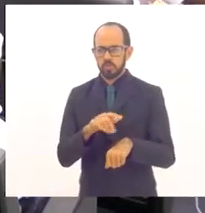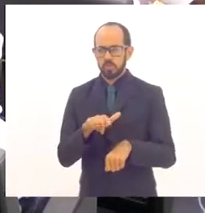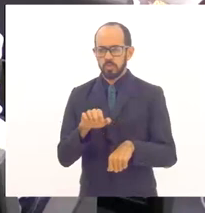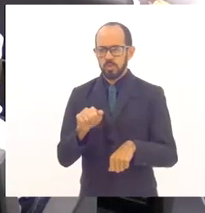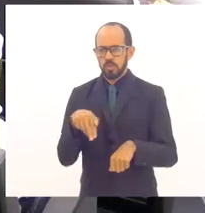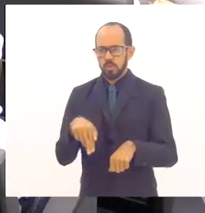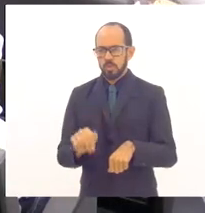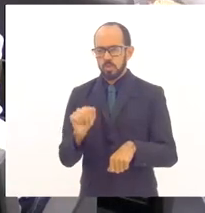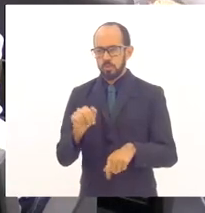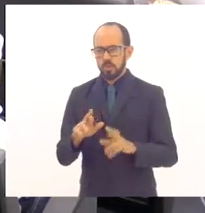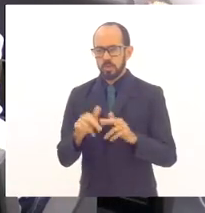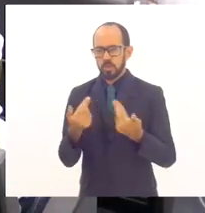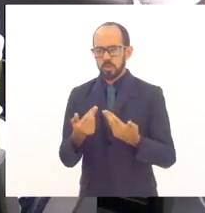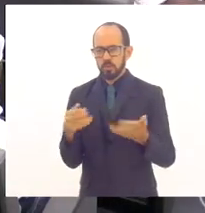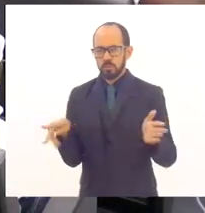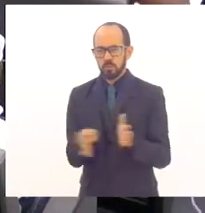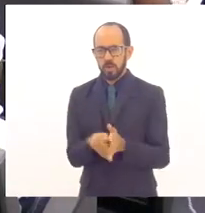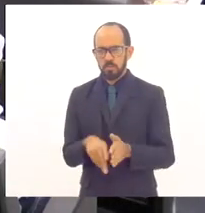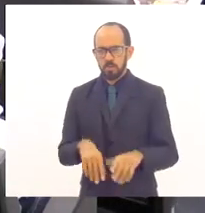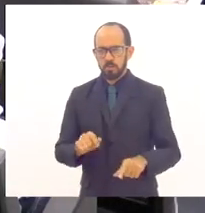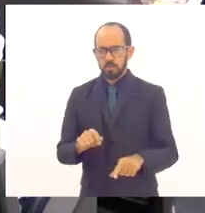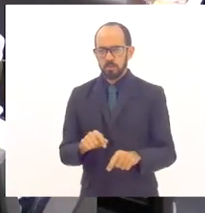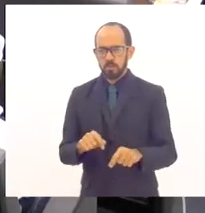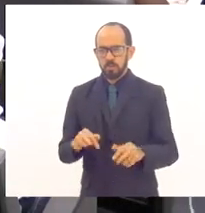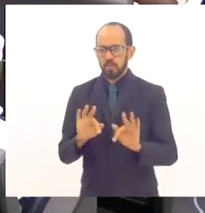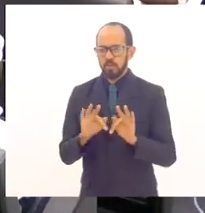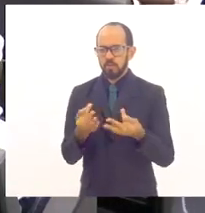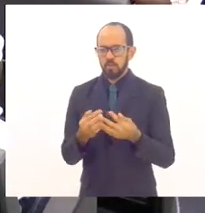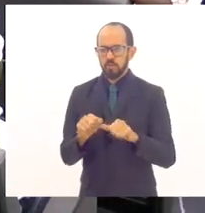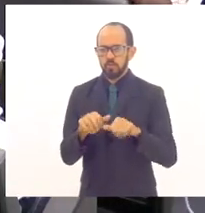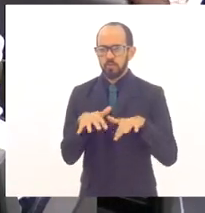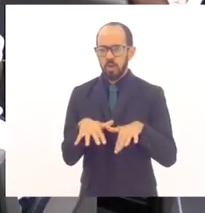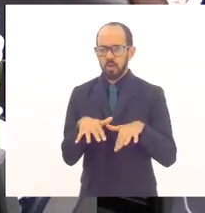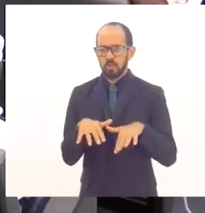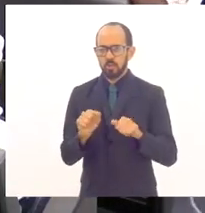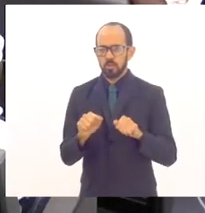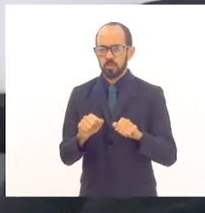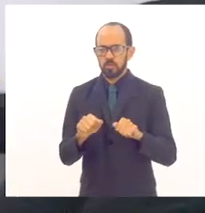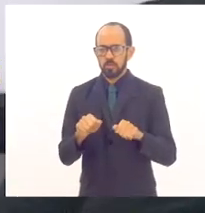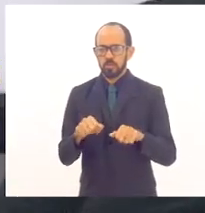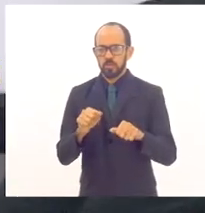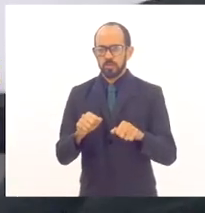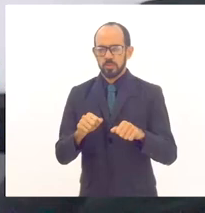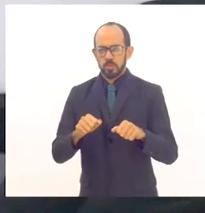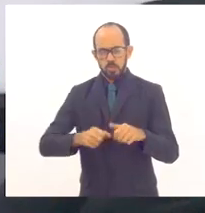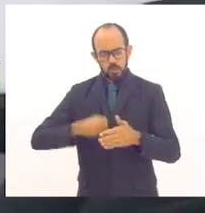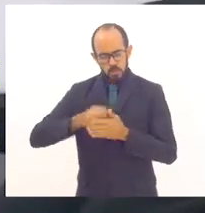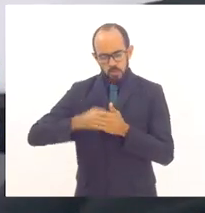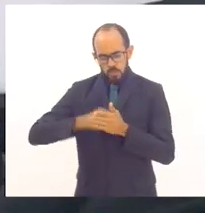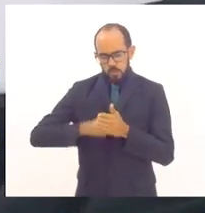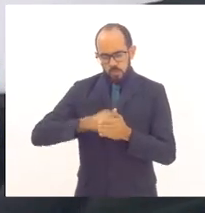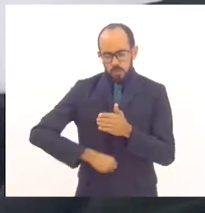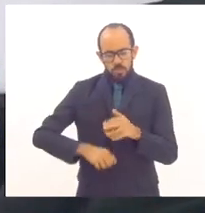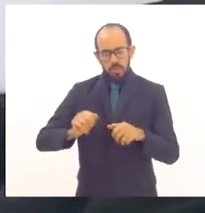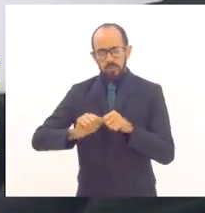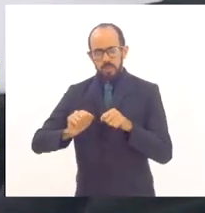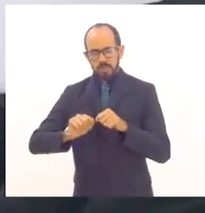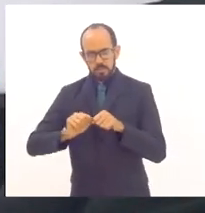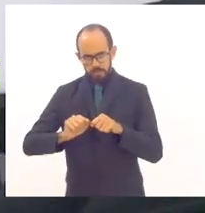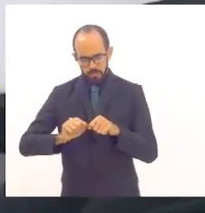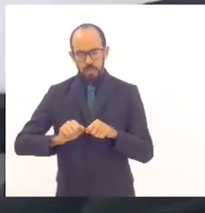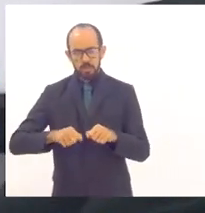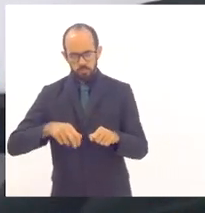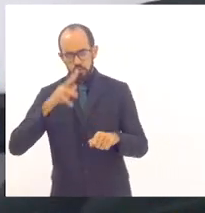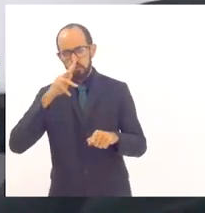reunião específica, né, o Fórum de Capoeira se mobilizou para fazer essa discussão de uma forma mais incisiva, que já vinha sendo feito